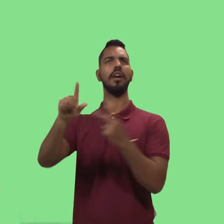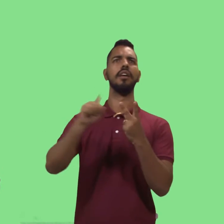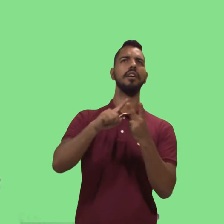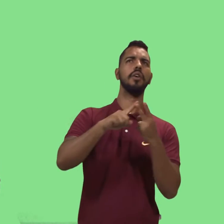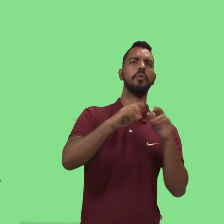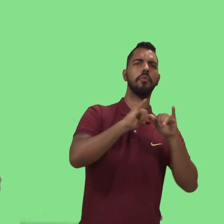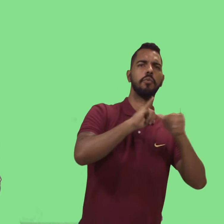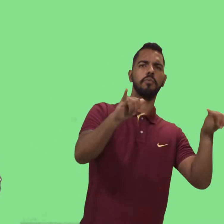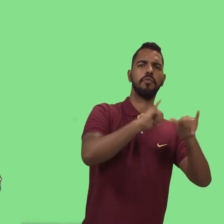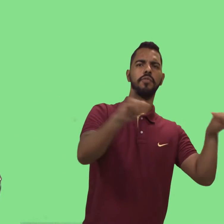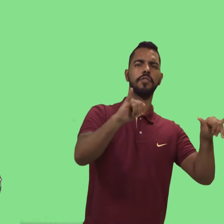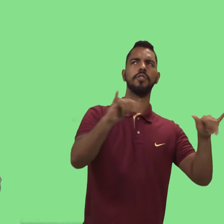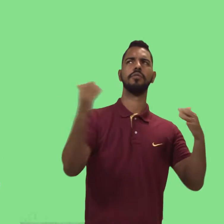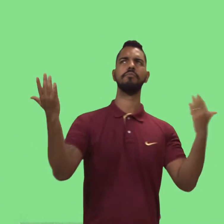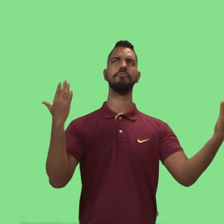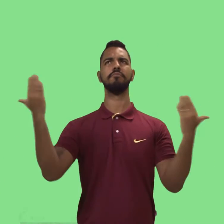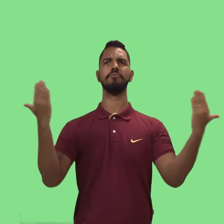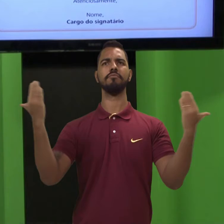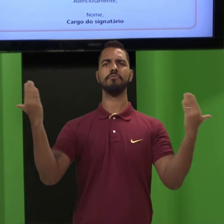comunicado ou aviso?